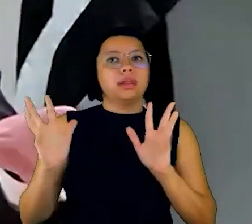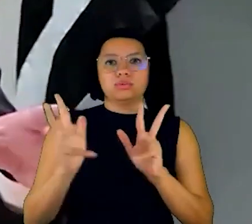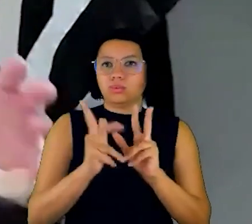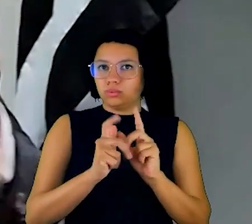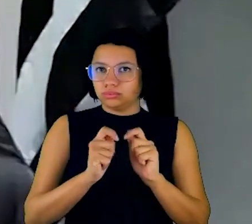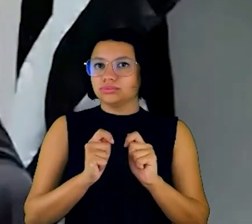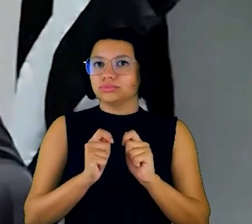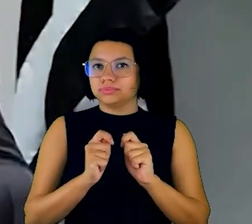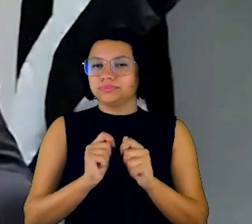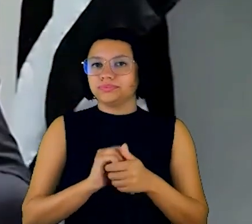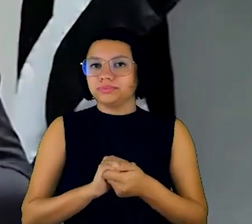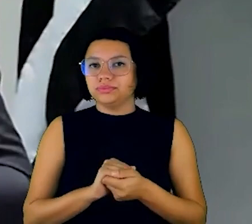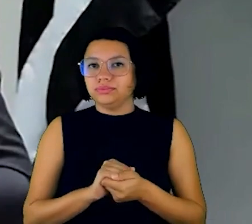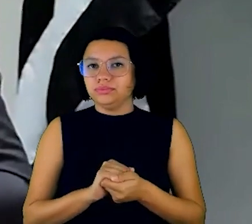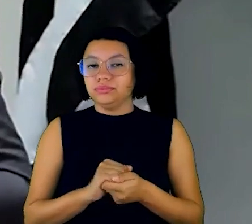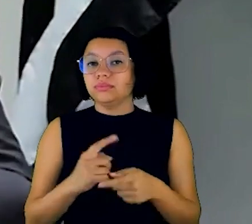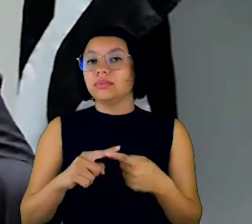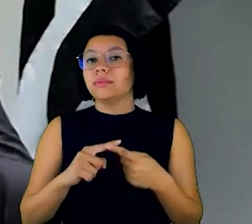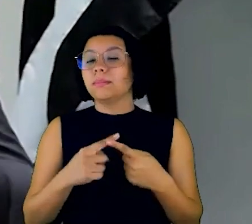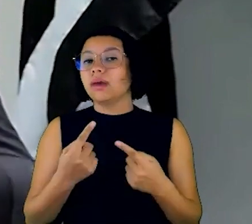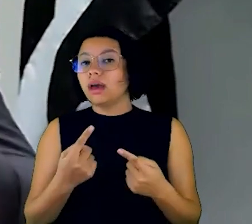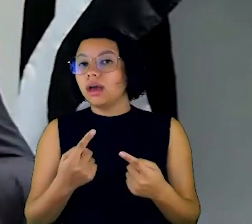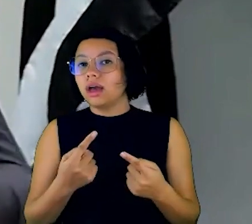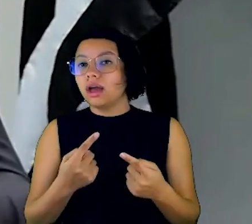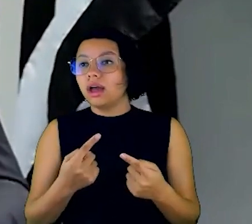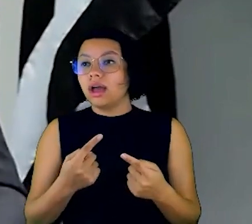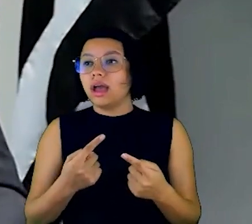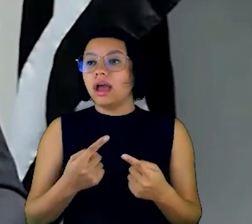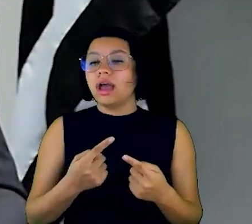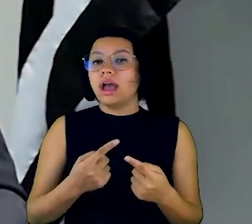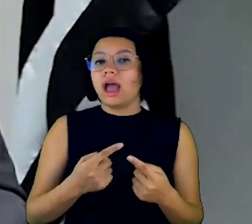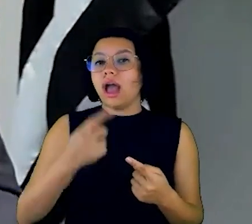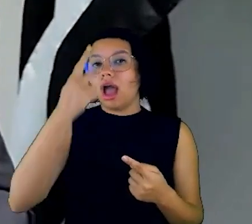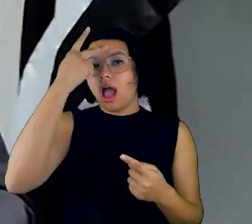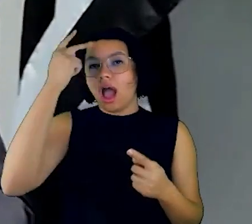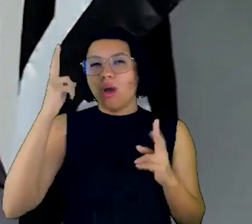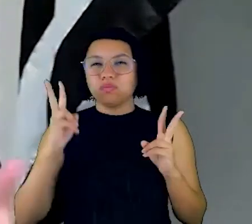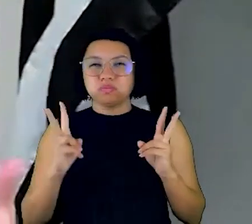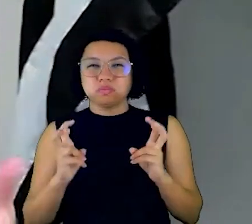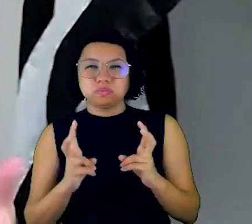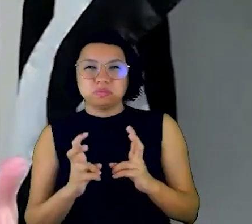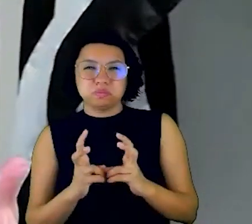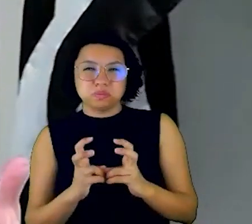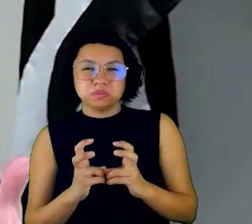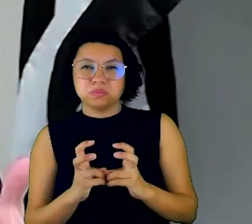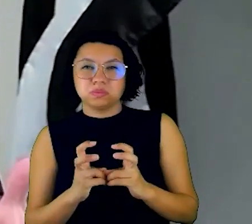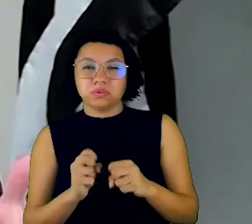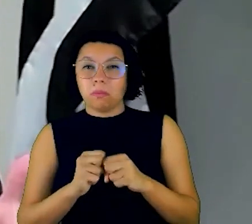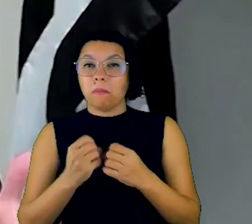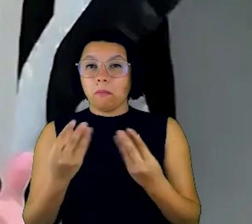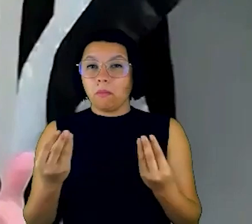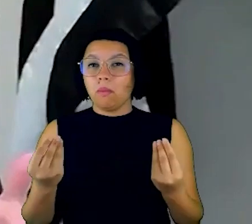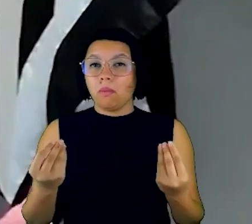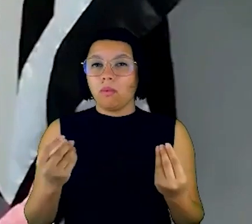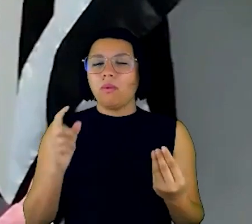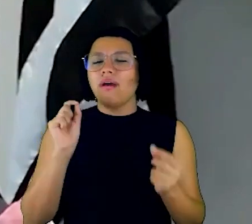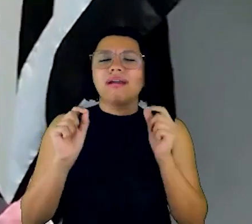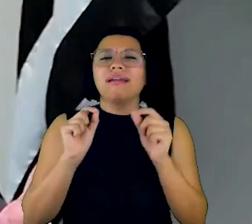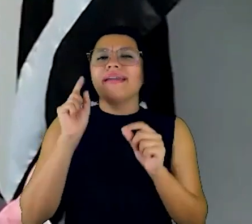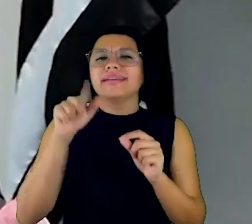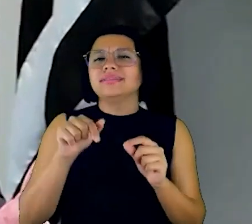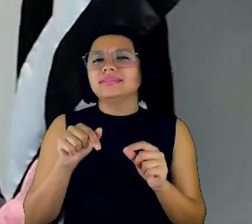todos. Mas os litigantes massivos, quem são litigantes massivos